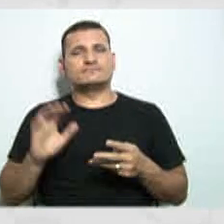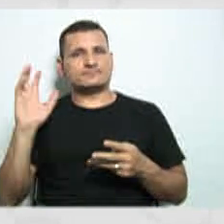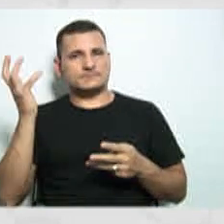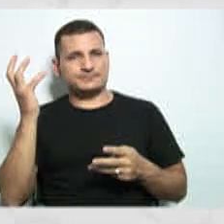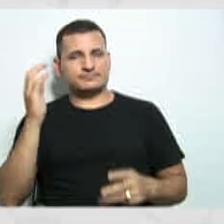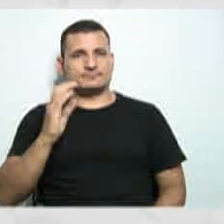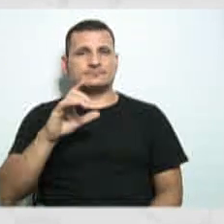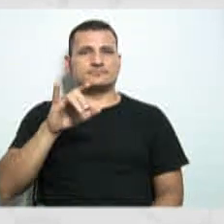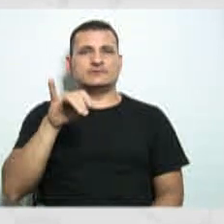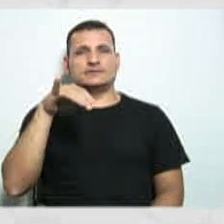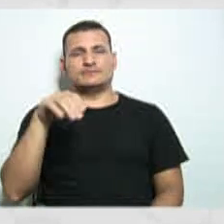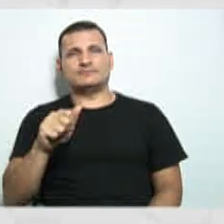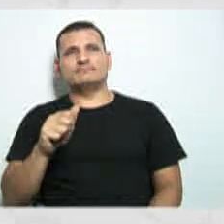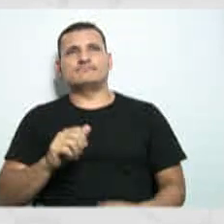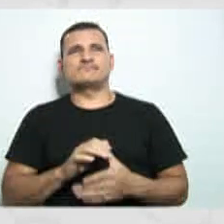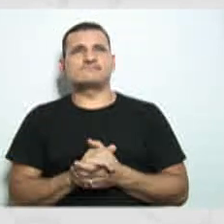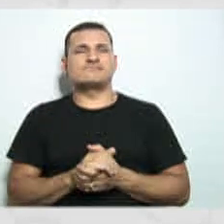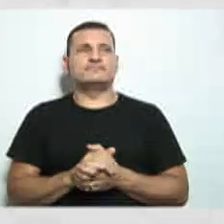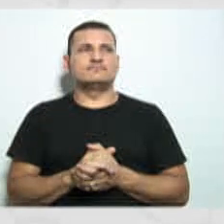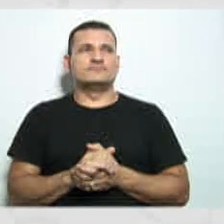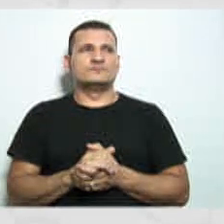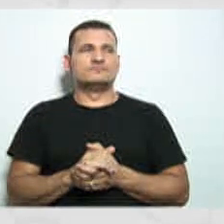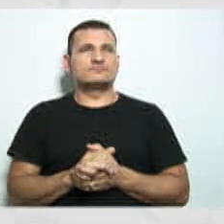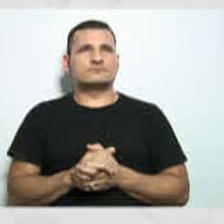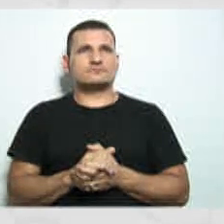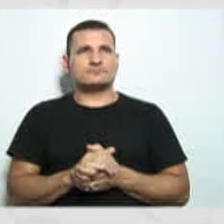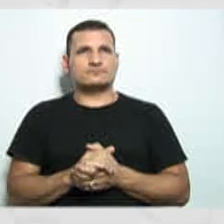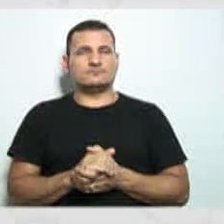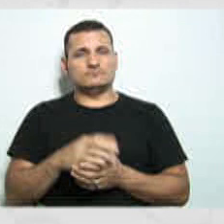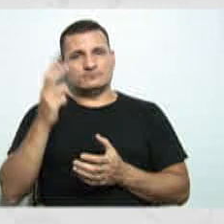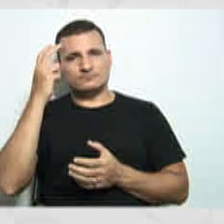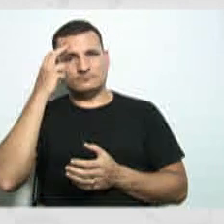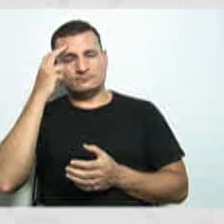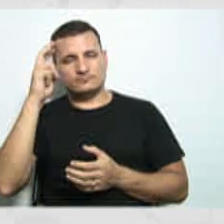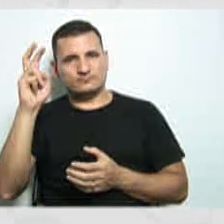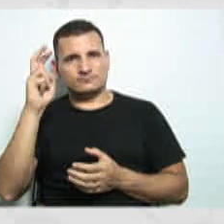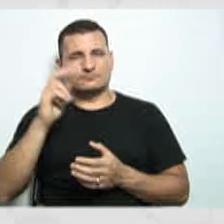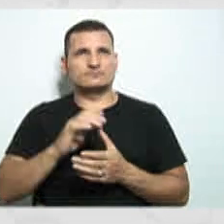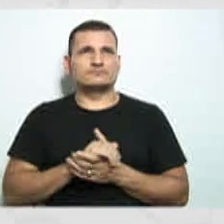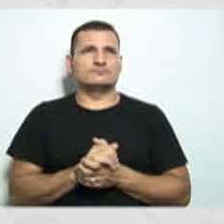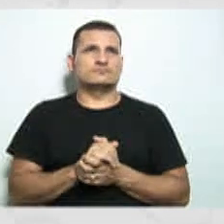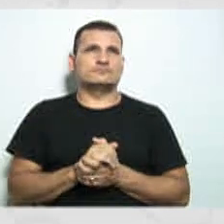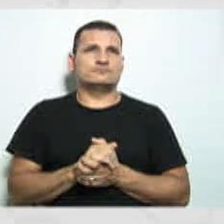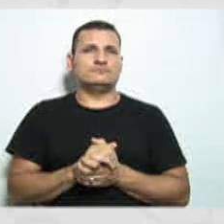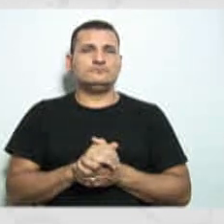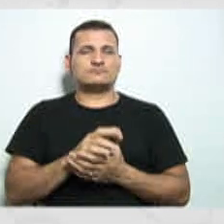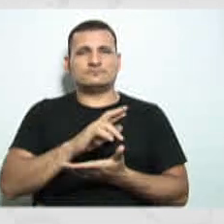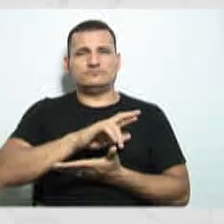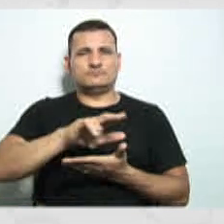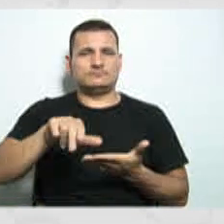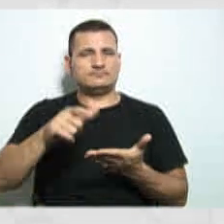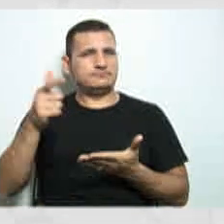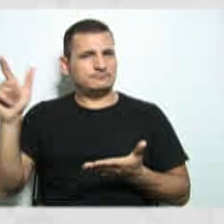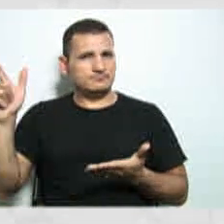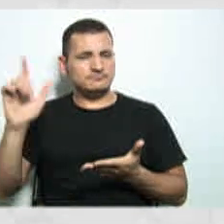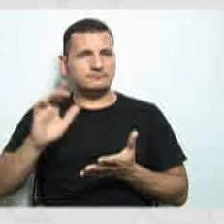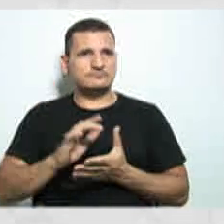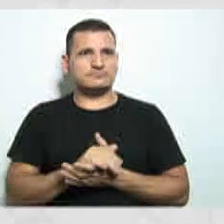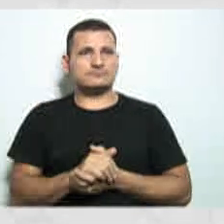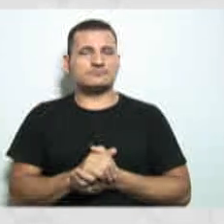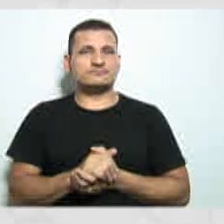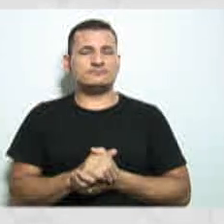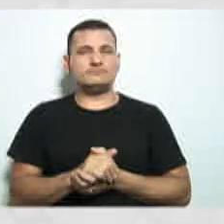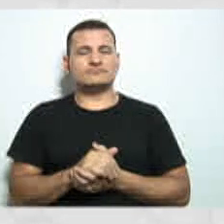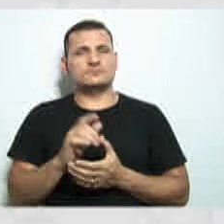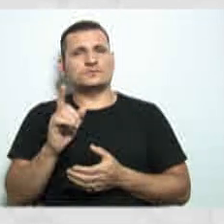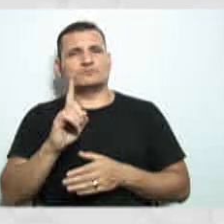clima, né, como catástrofes, que mais aqui? A cultura, né? Enfim, entre outros aí que não depende, né, nem de